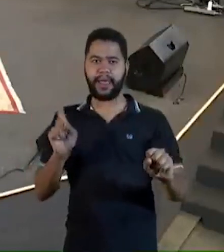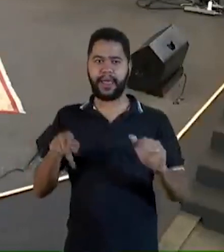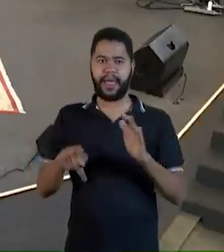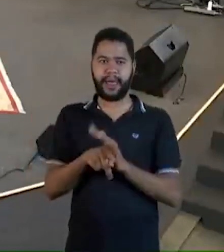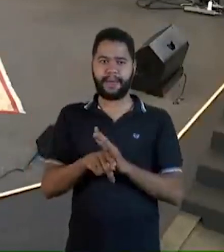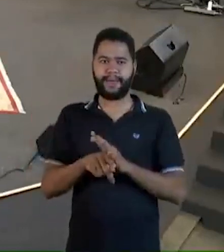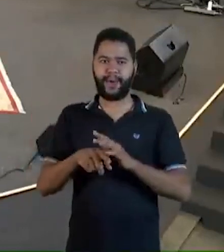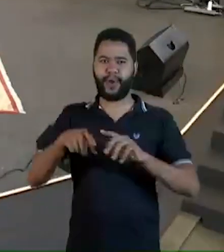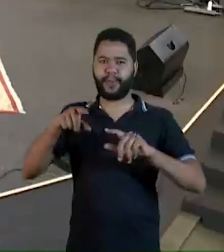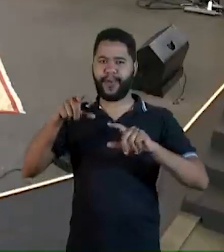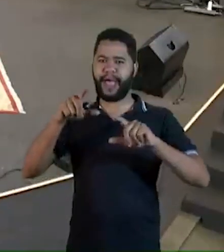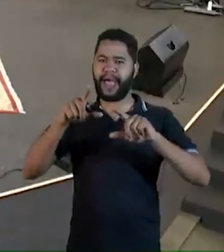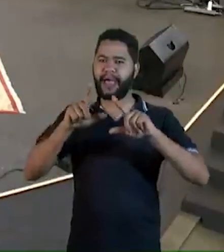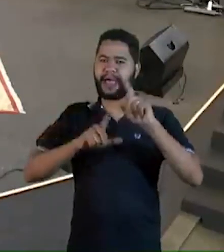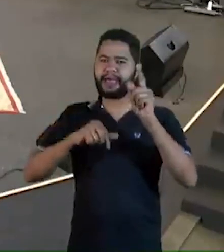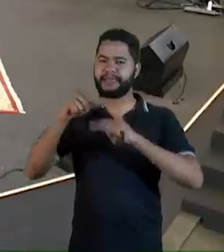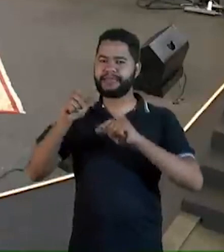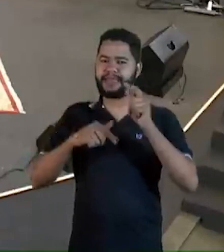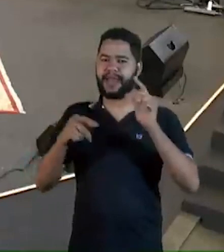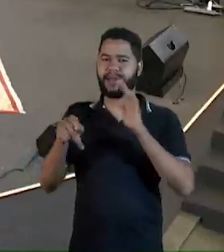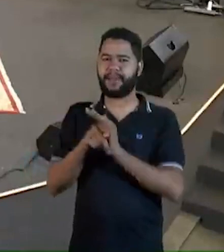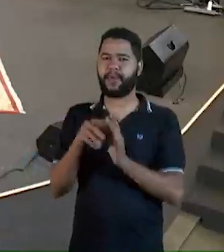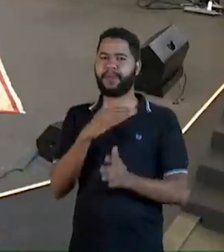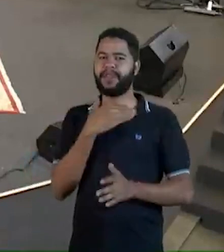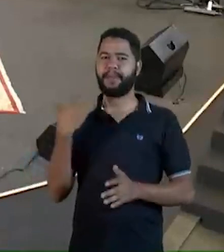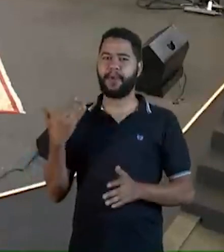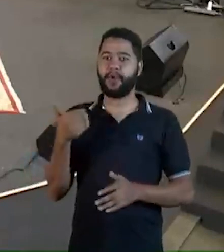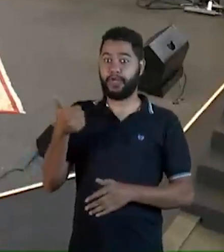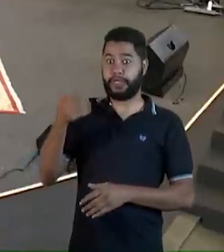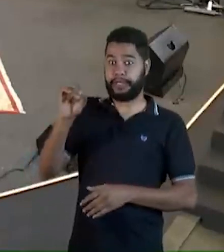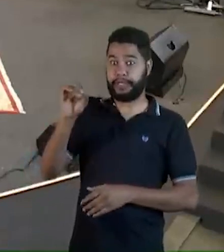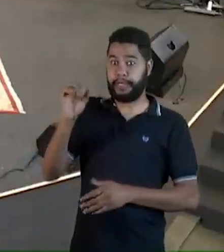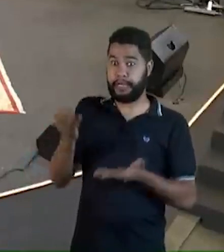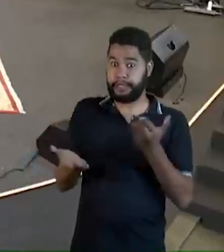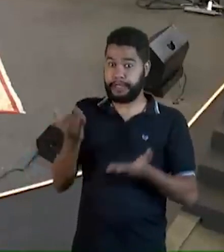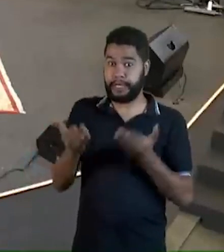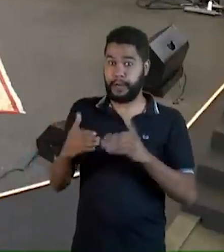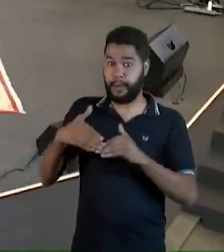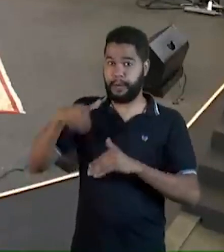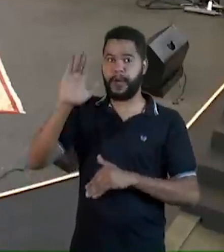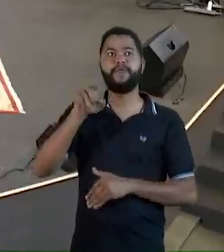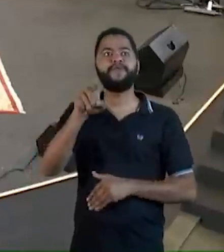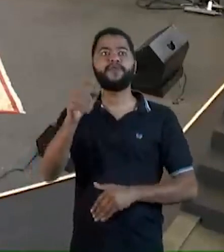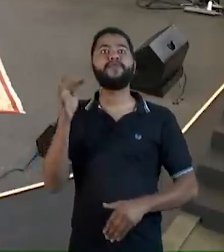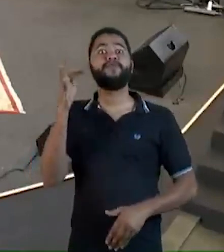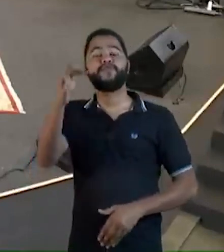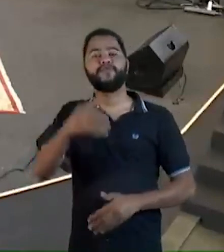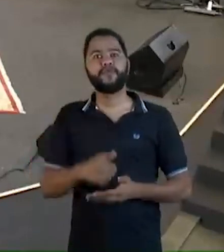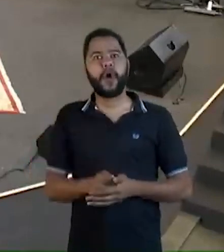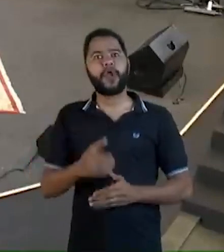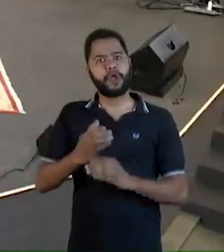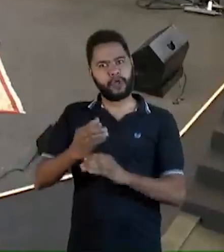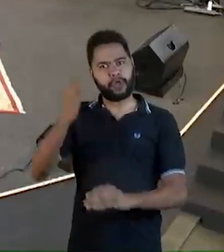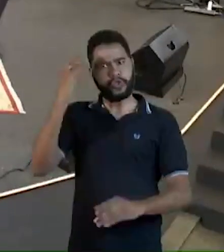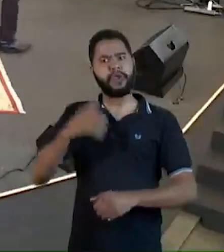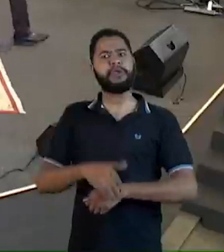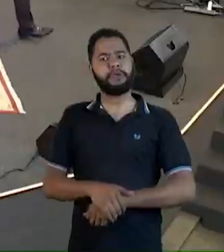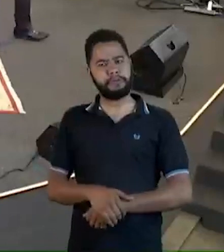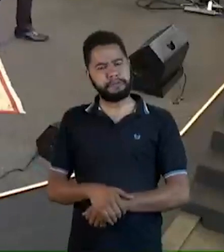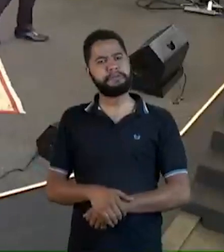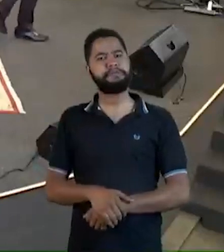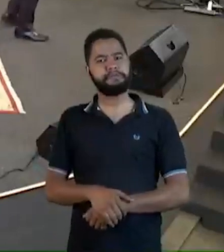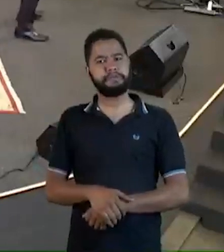Estrela da morte da do guerra de secessão levo perna mais de 10 quilos tua idade só que você podia ser quando crescesse um engenheiro